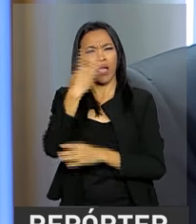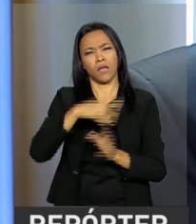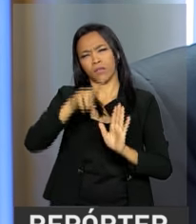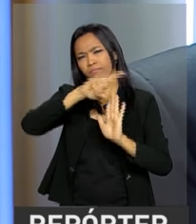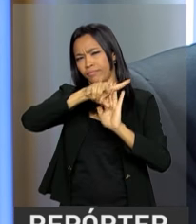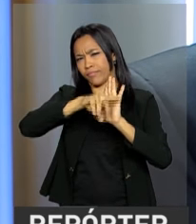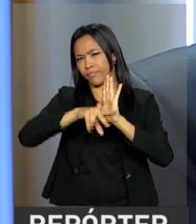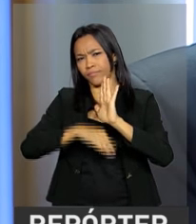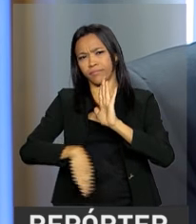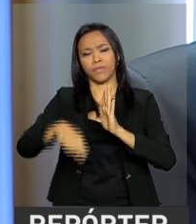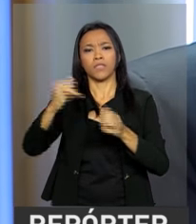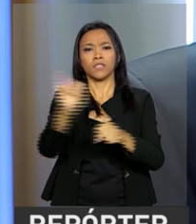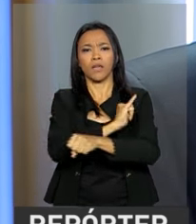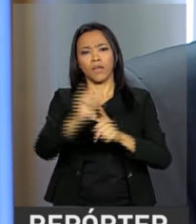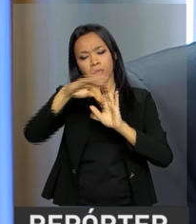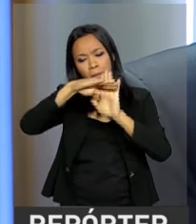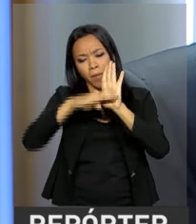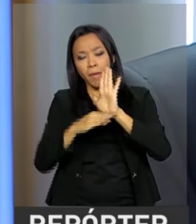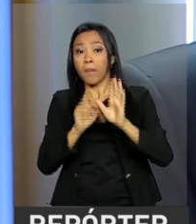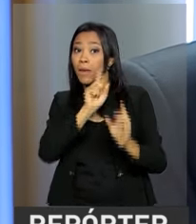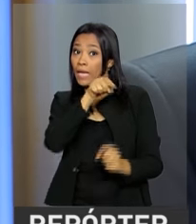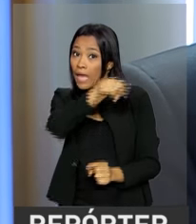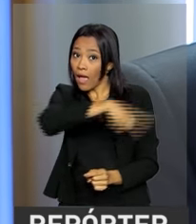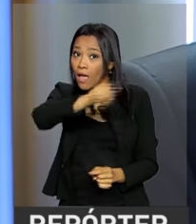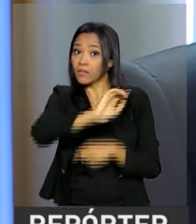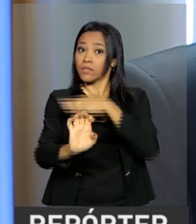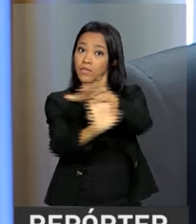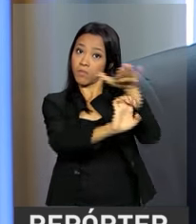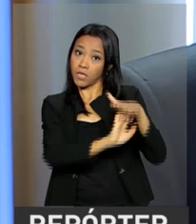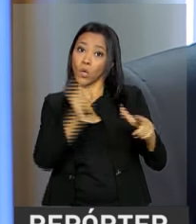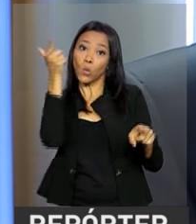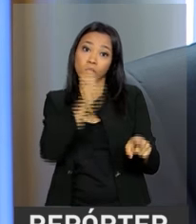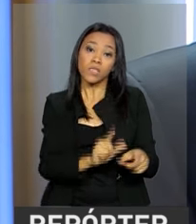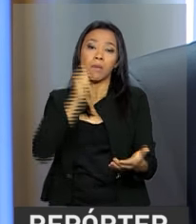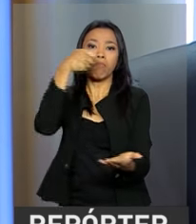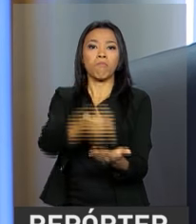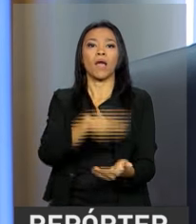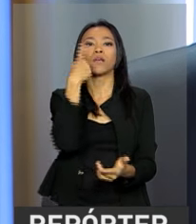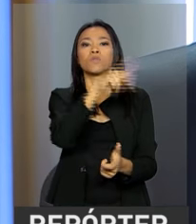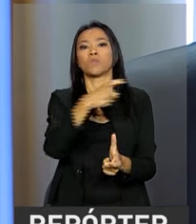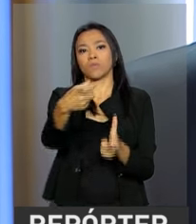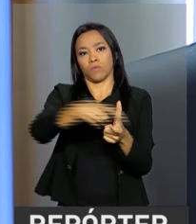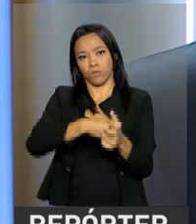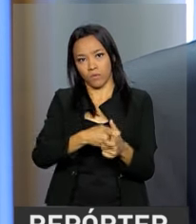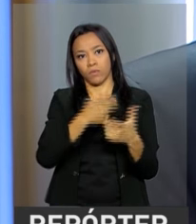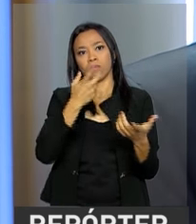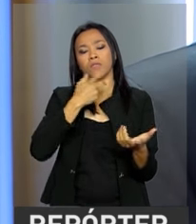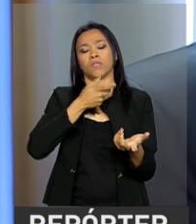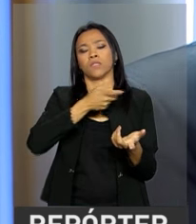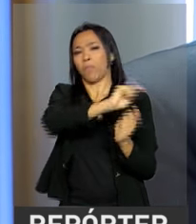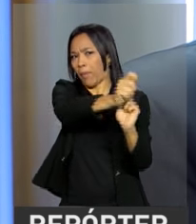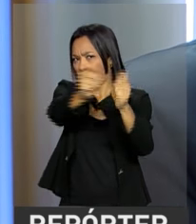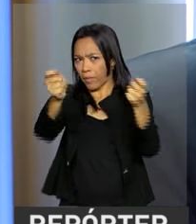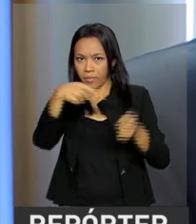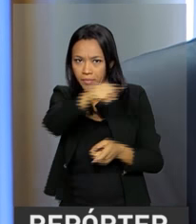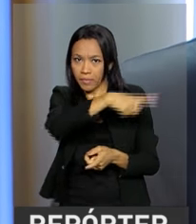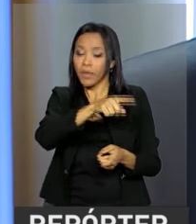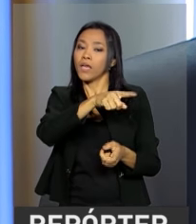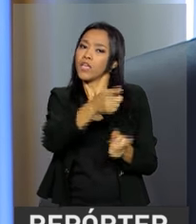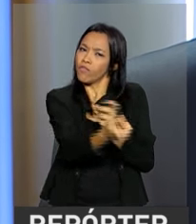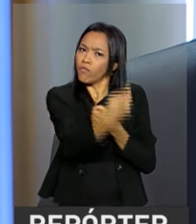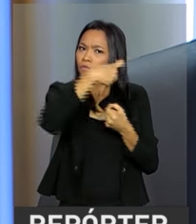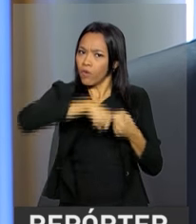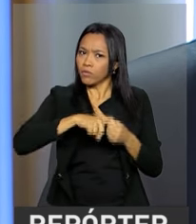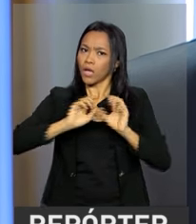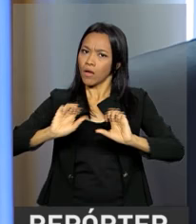medidas viabilizando essas empresas poder quitar as suas dívidas tributárias aproveitando seus prejuízos e voltar